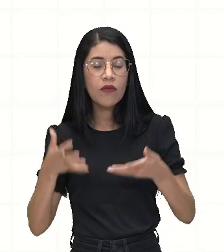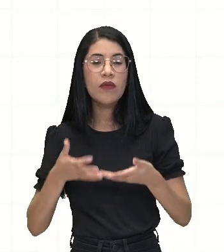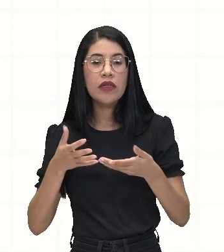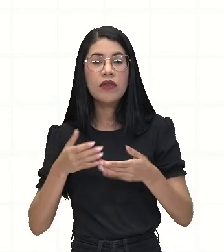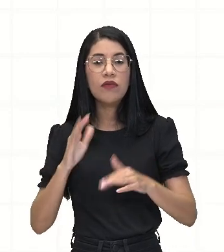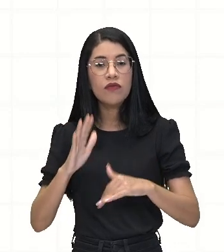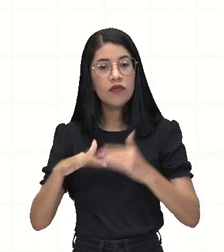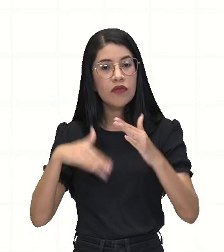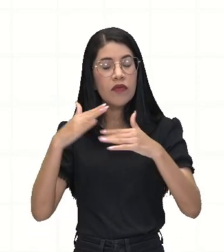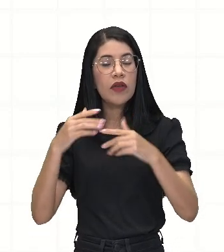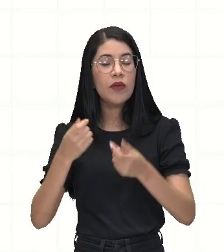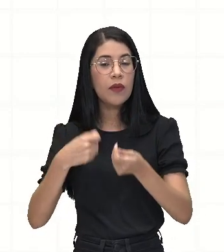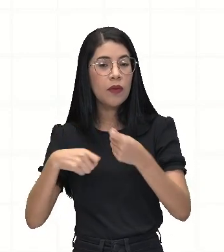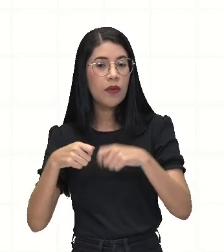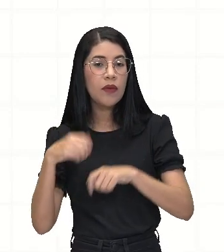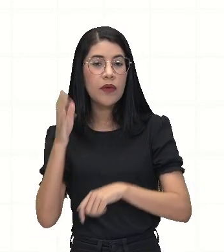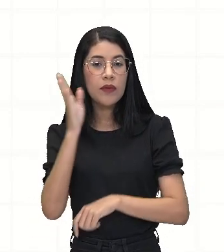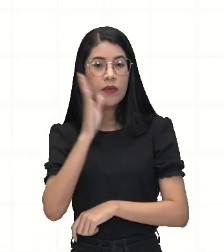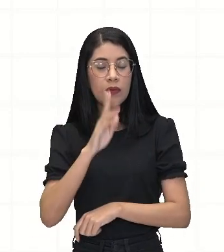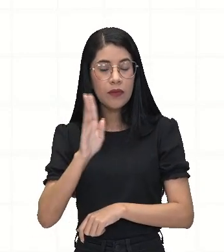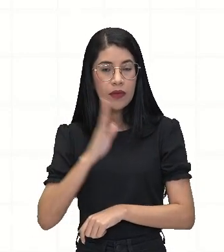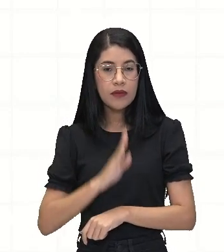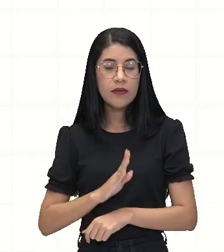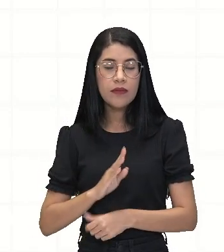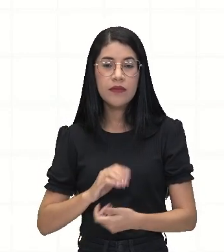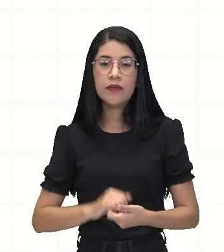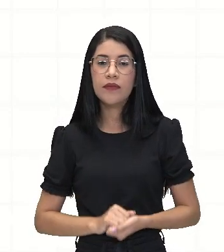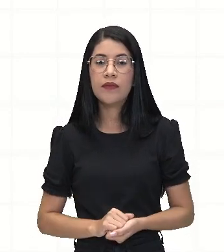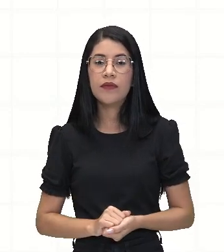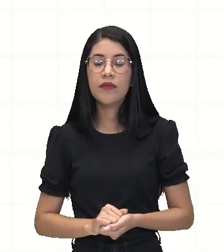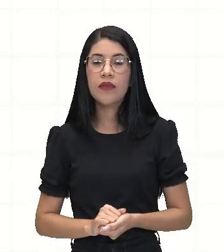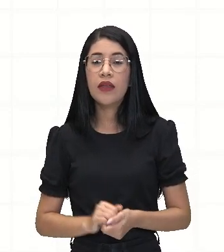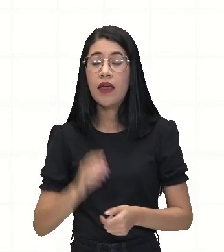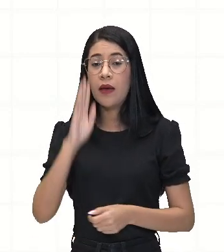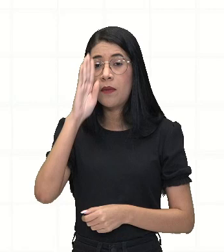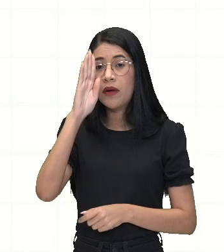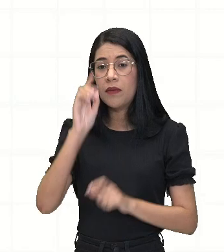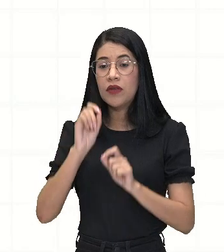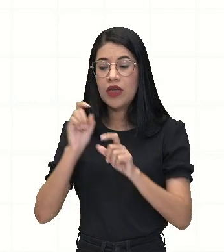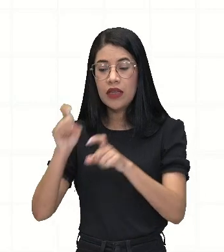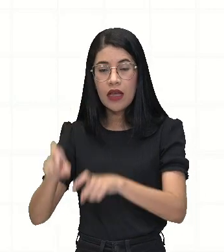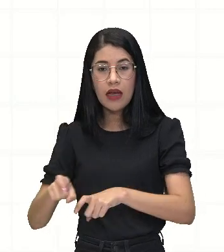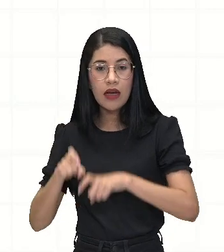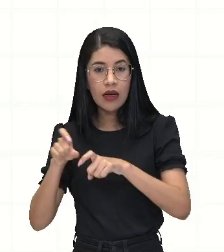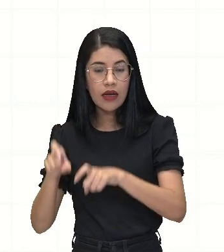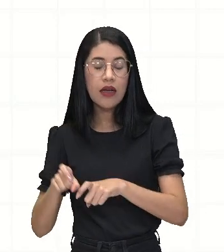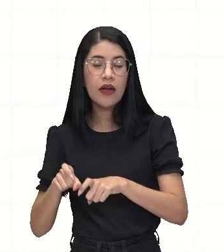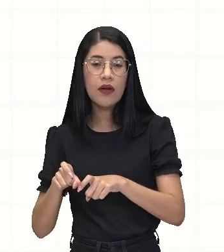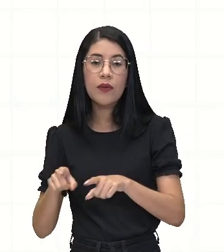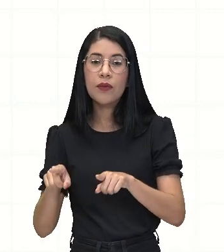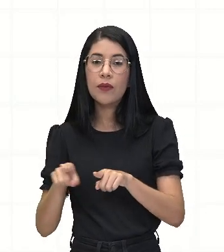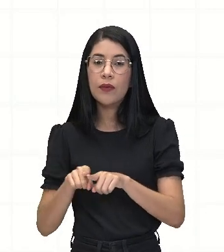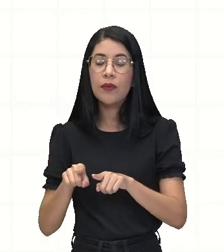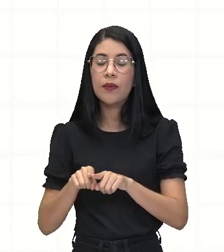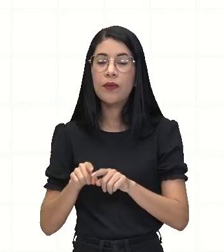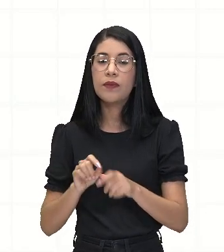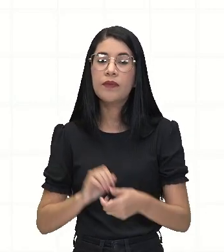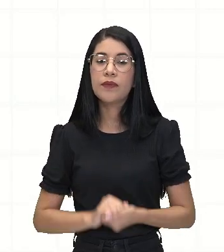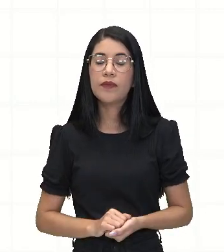ou o desenvolvimento econômico do nosso país, principalmente nas atividades do setor primário. Quais